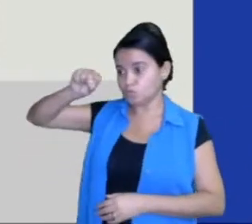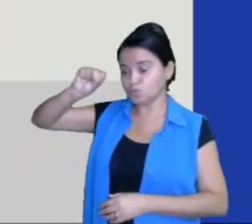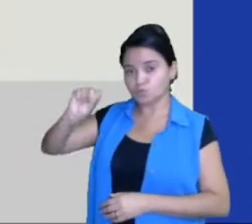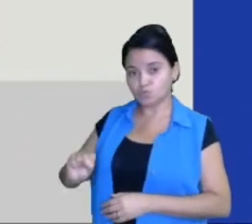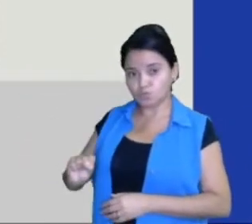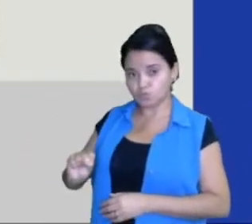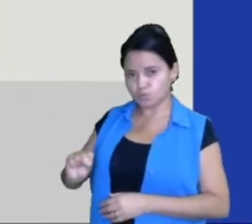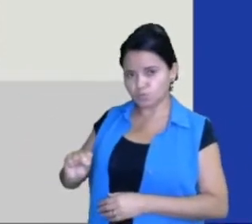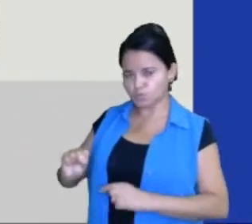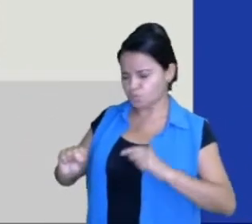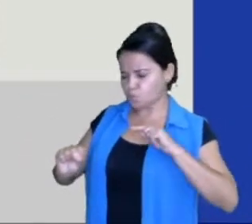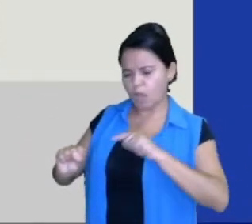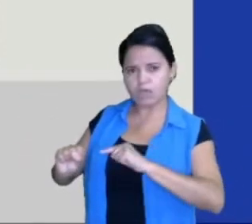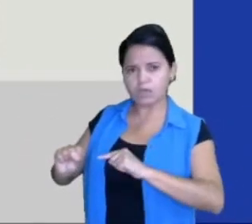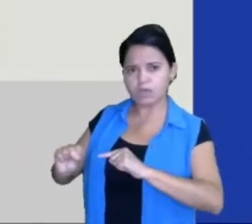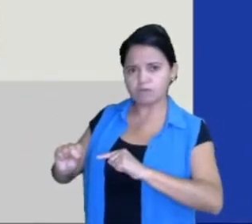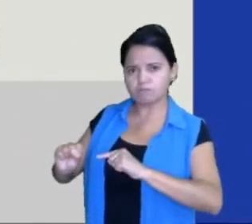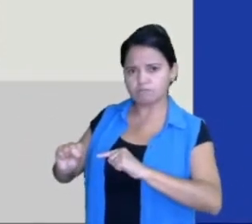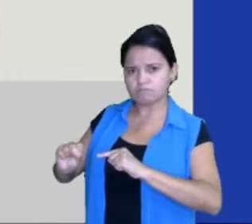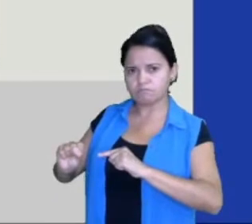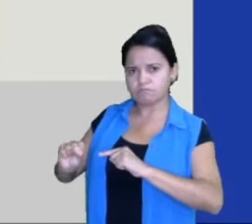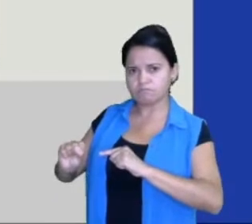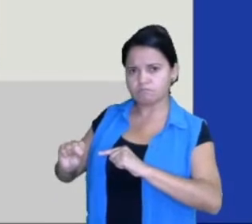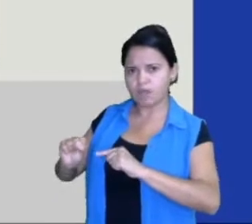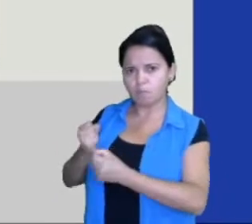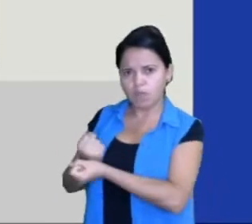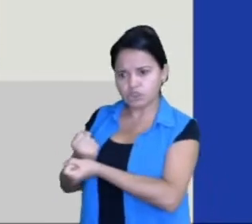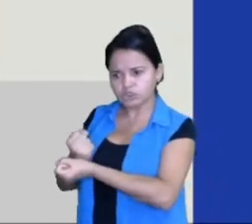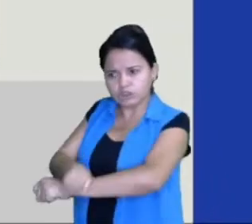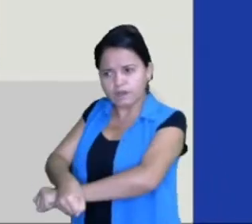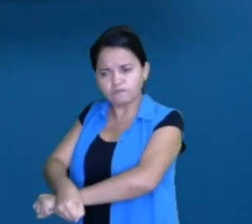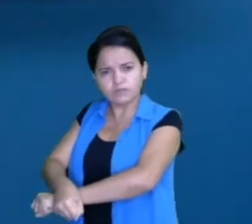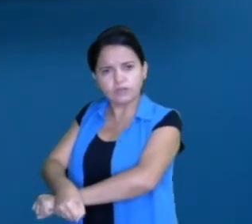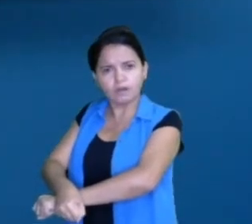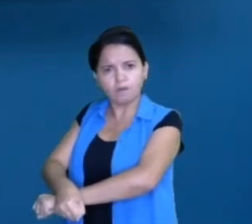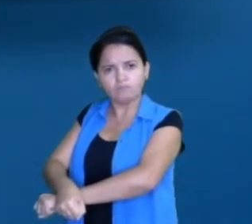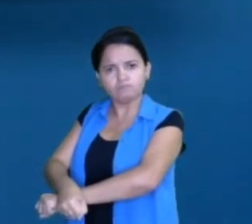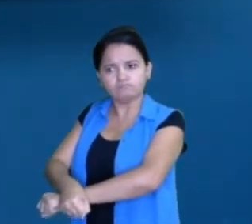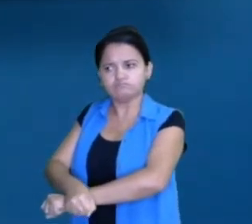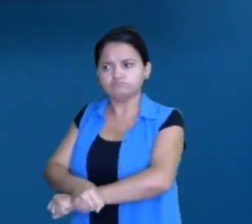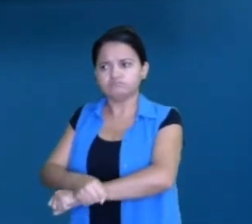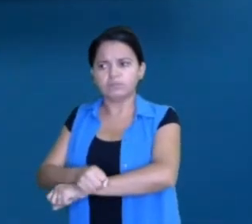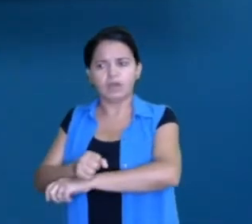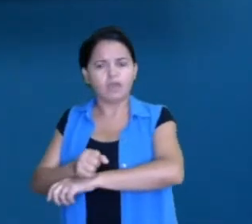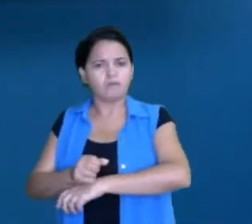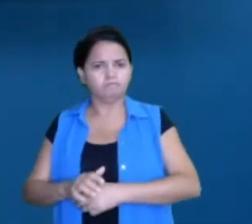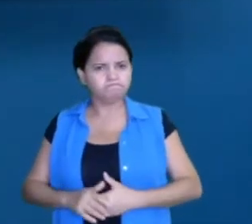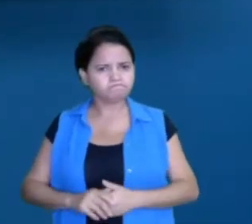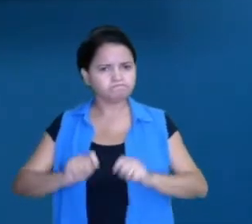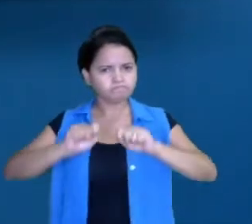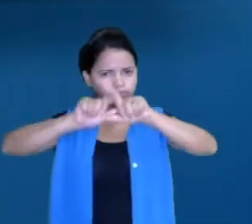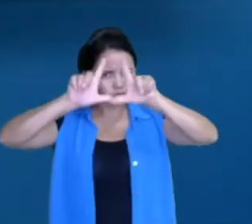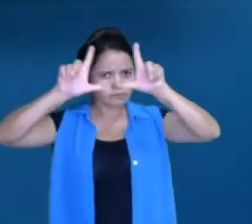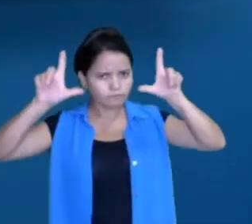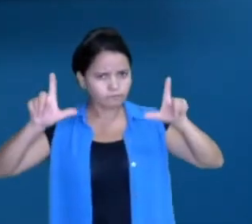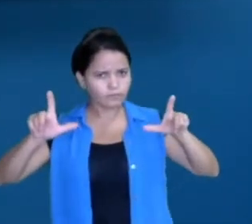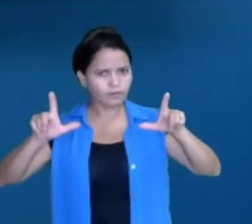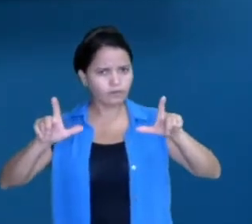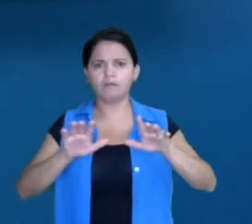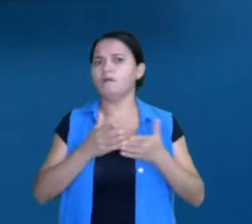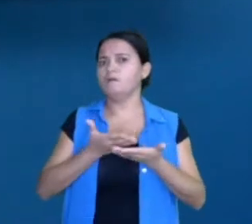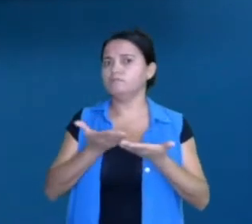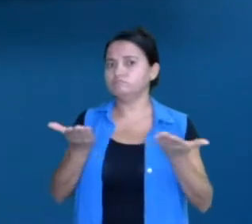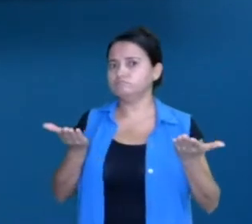tá certo? E eu vou explicar para vocês. Vou pedir agora para que abra a câmera para mim, tá bom? Bom, pessoal,